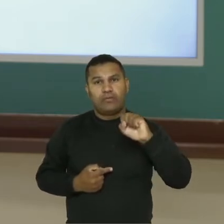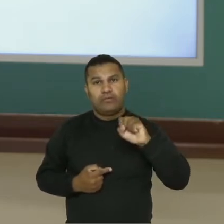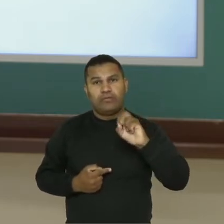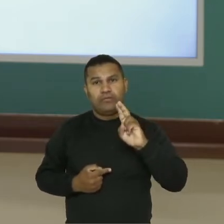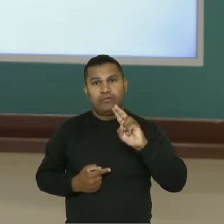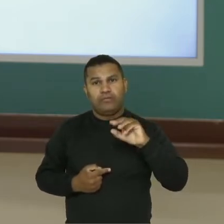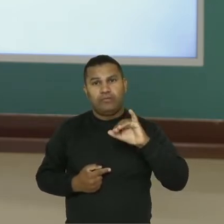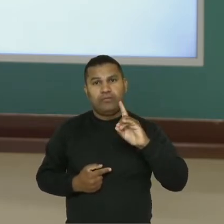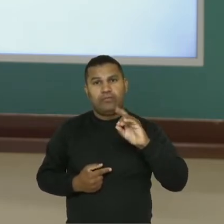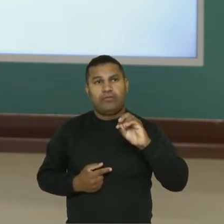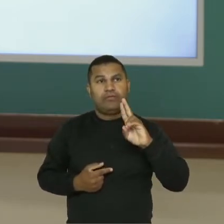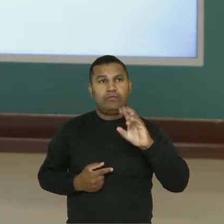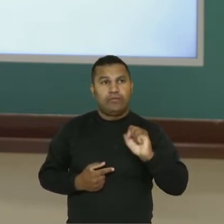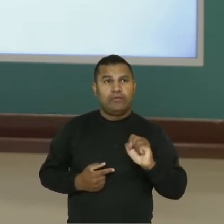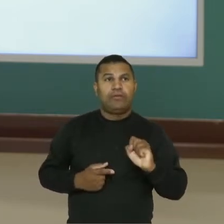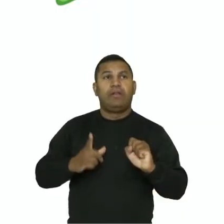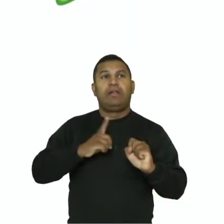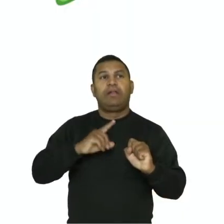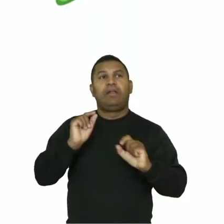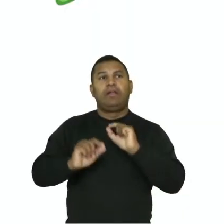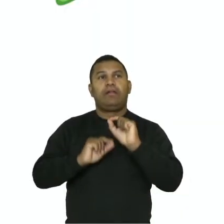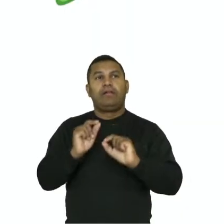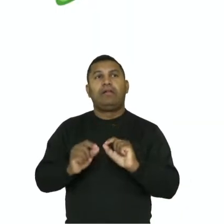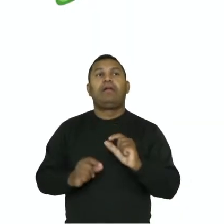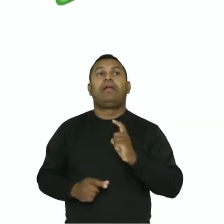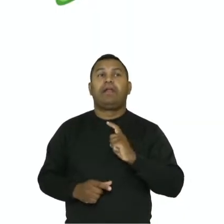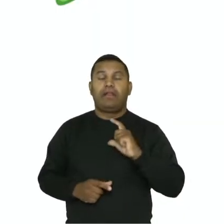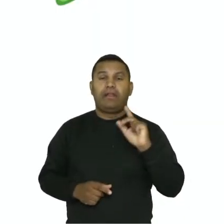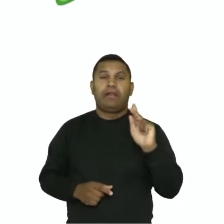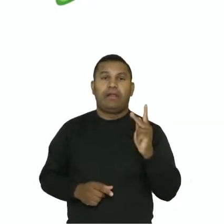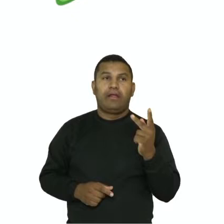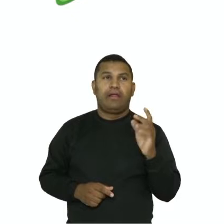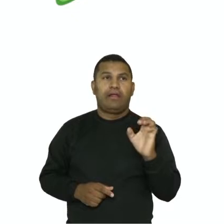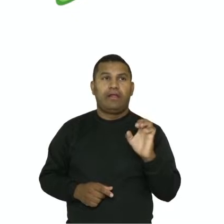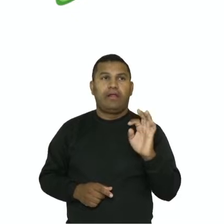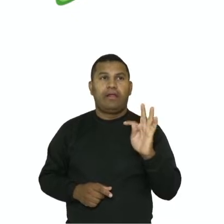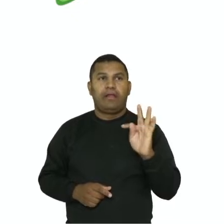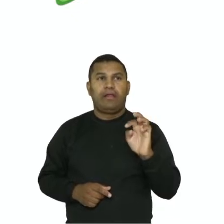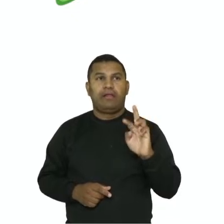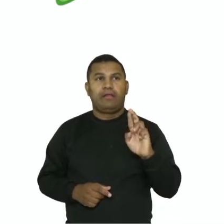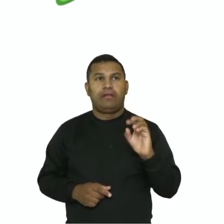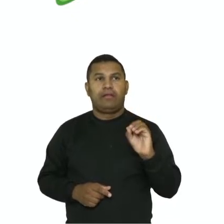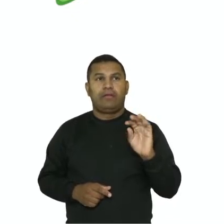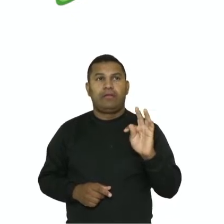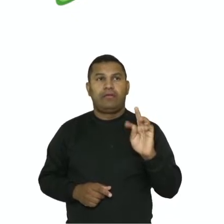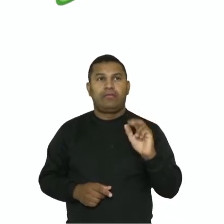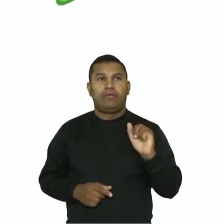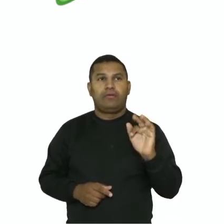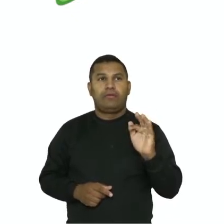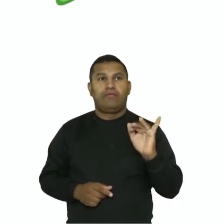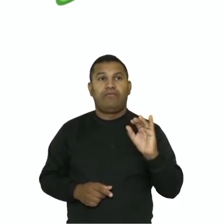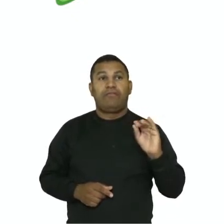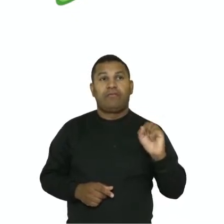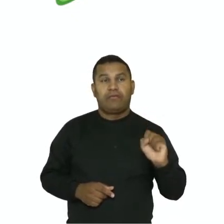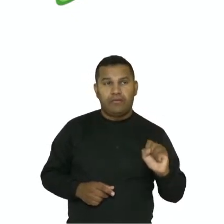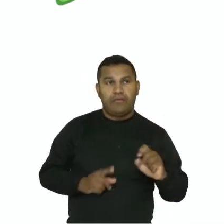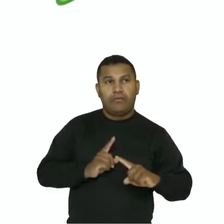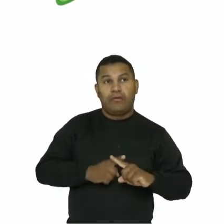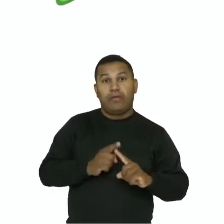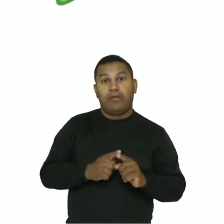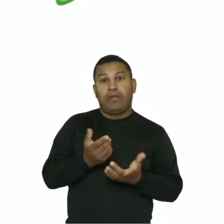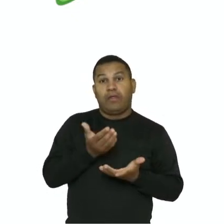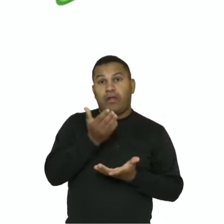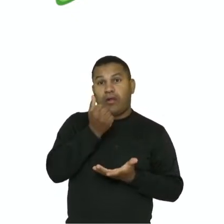vivos, tá? Então, conforme o nível que eles se encontram, a gente vai ter a diferenciação deles ali. Geralmente, aqueles que se alimentam diretamente